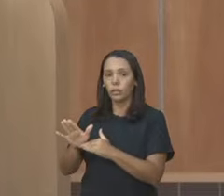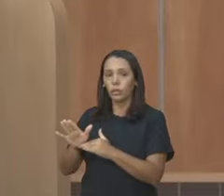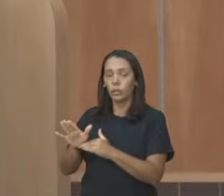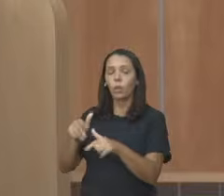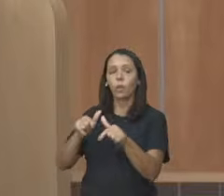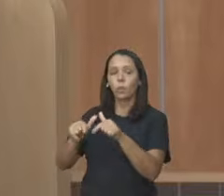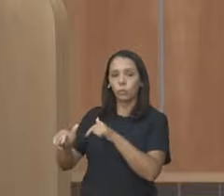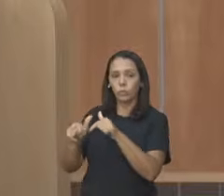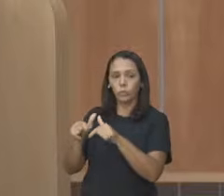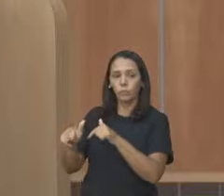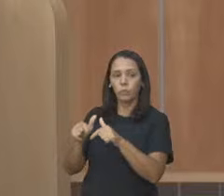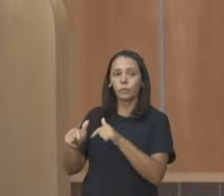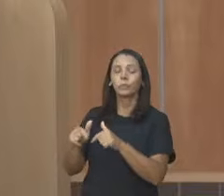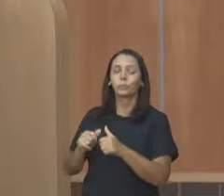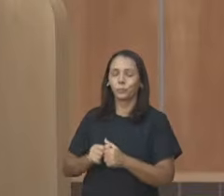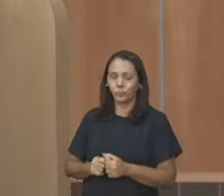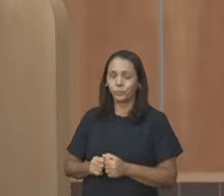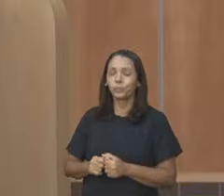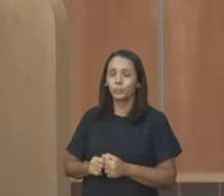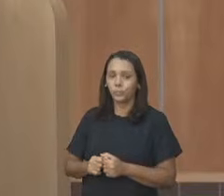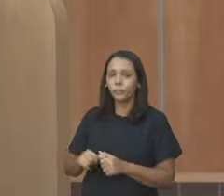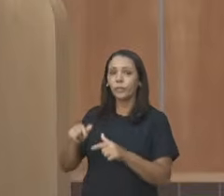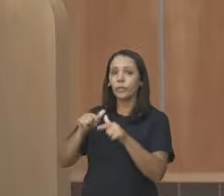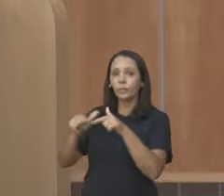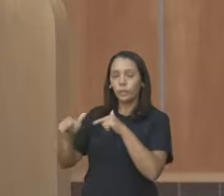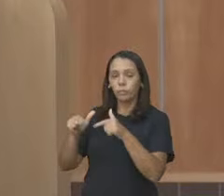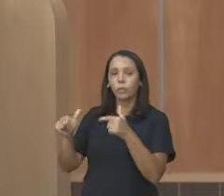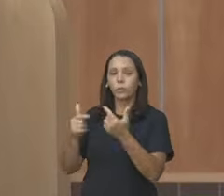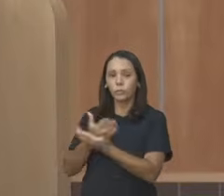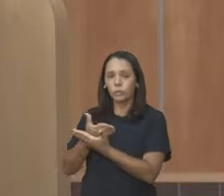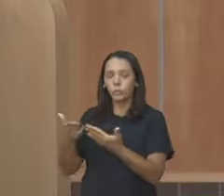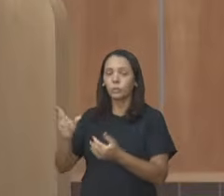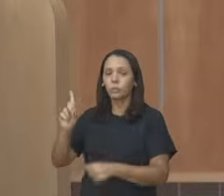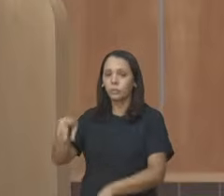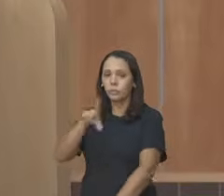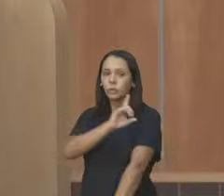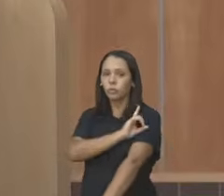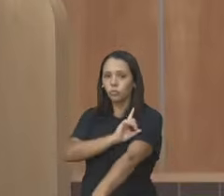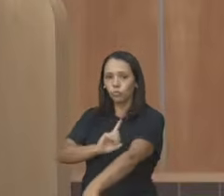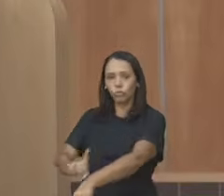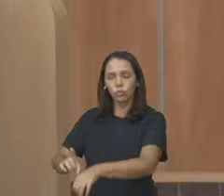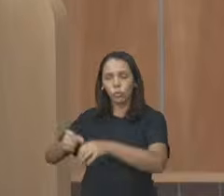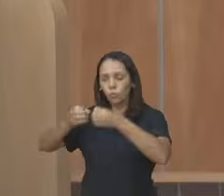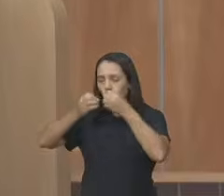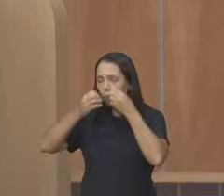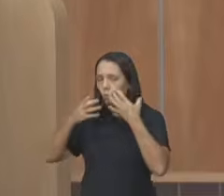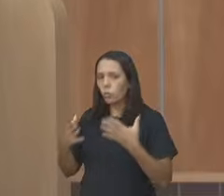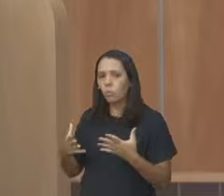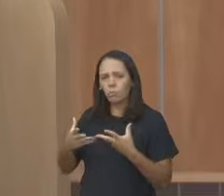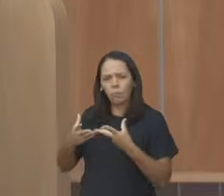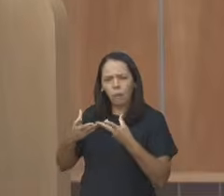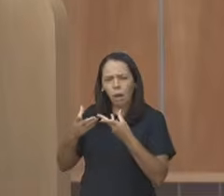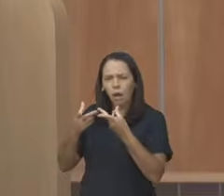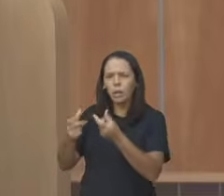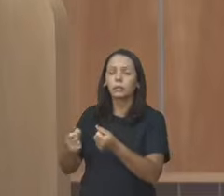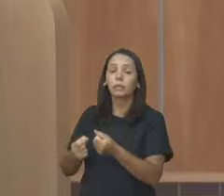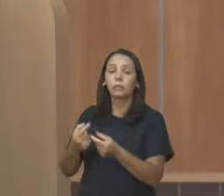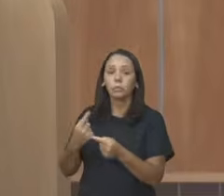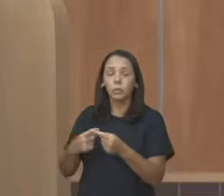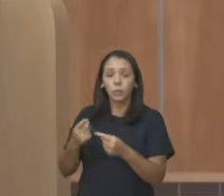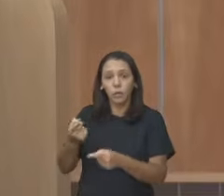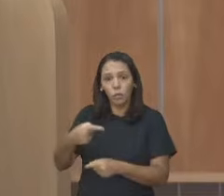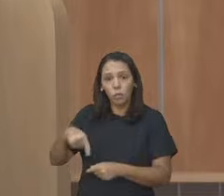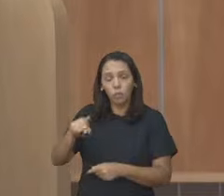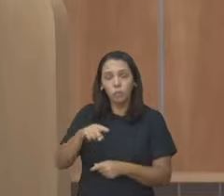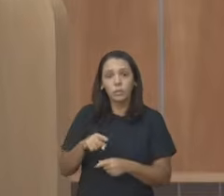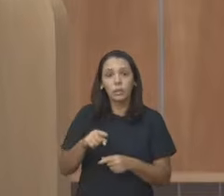trabalhos de vocês. O trabalho que vocês fazem é um trabalho digno, muito bom, de qualidade, porque vocês